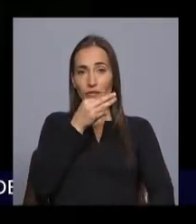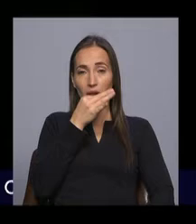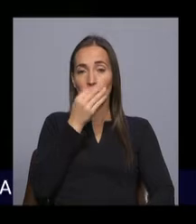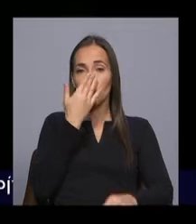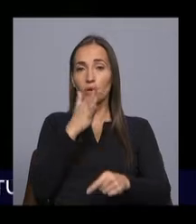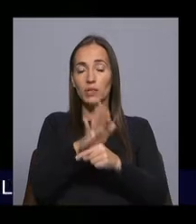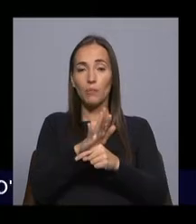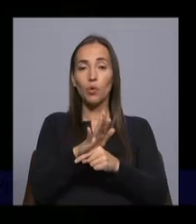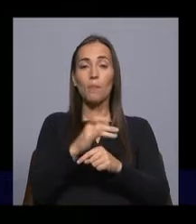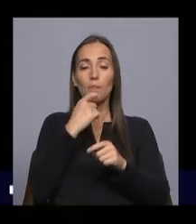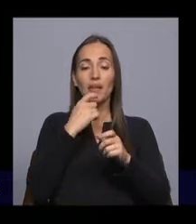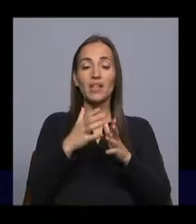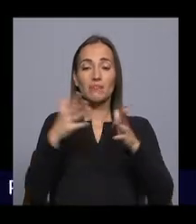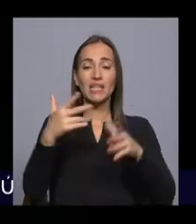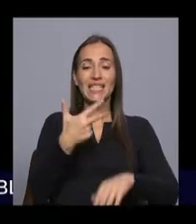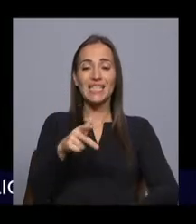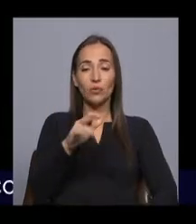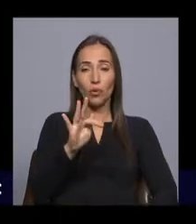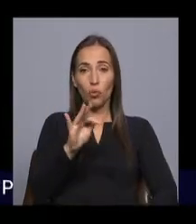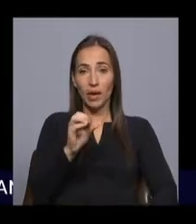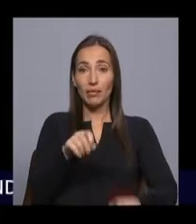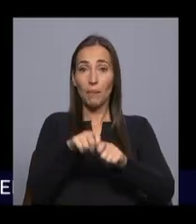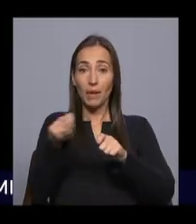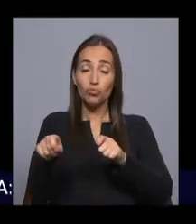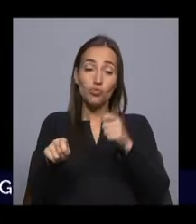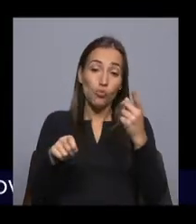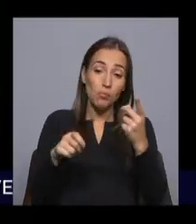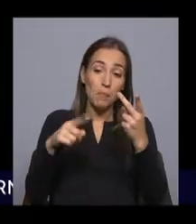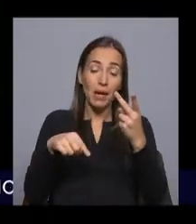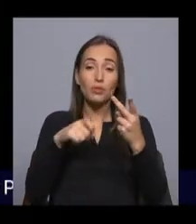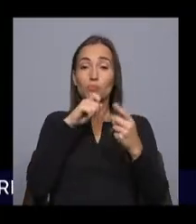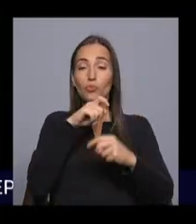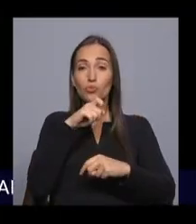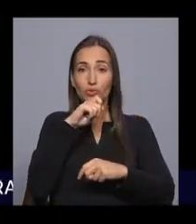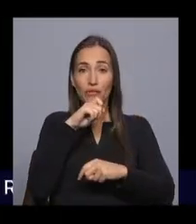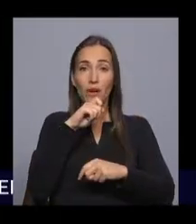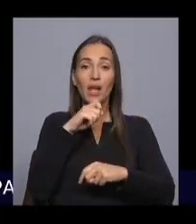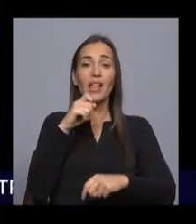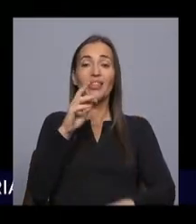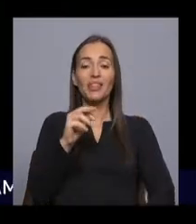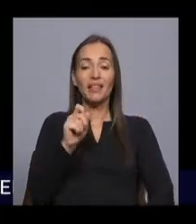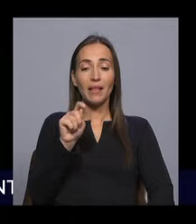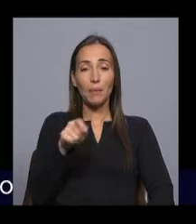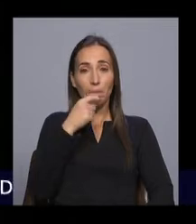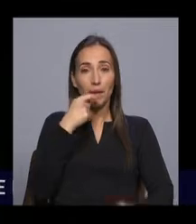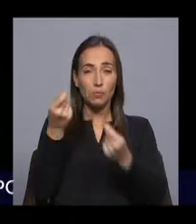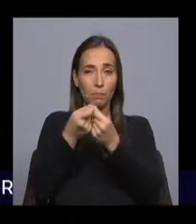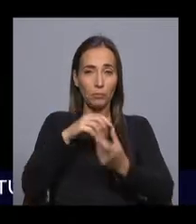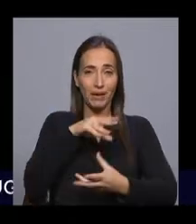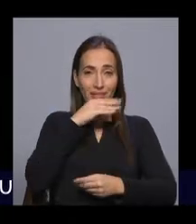de 140 metros ou mais, provavelmente existem 30 mil dessas rochas perto da Terra. E